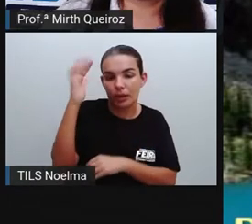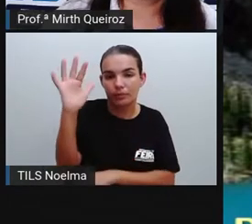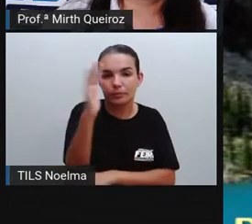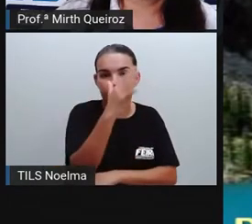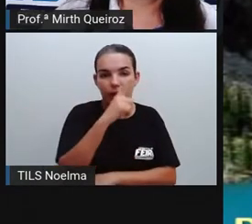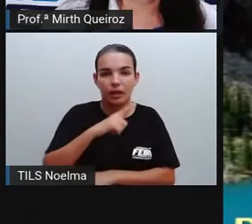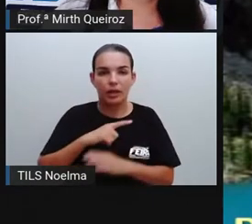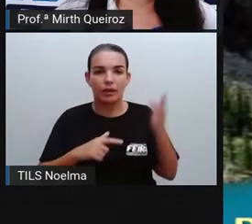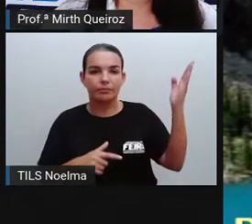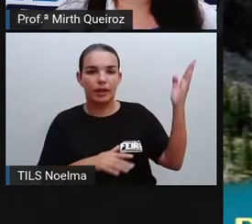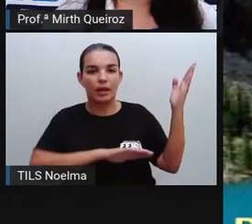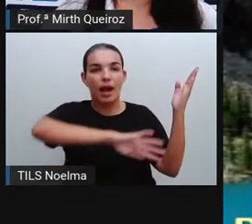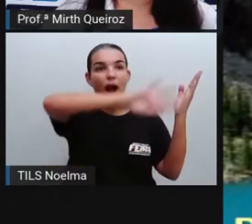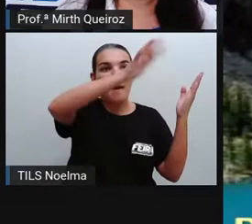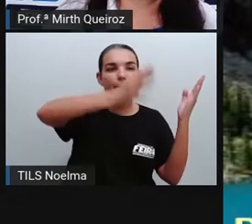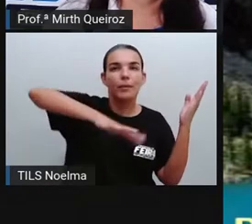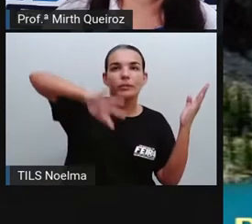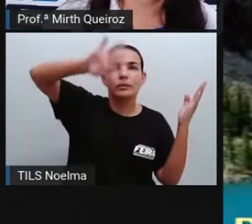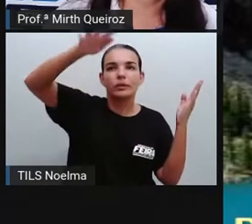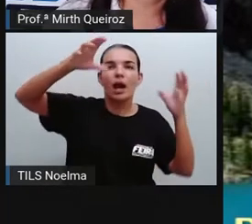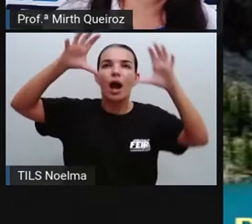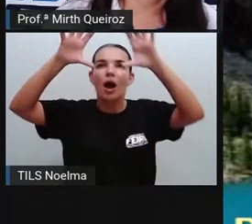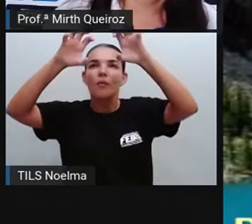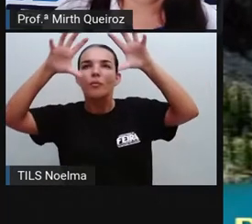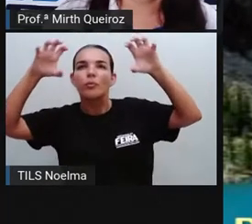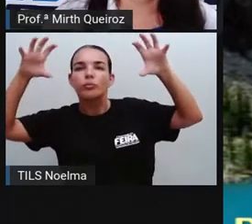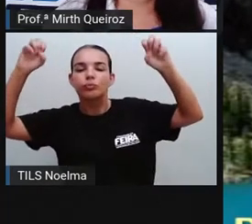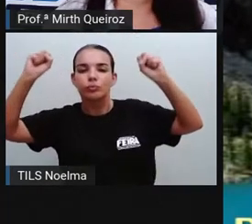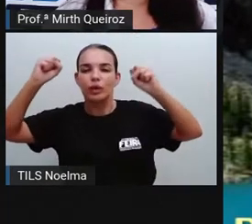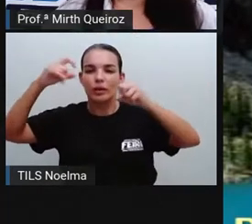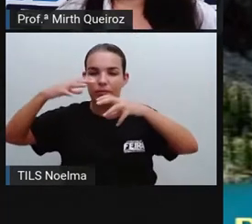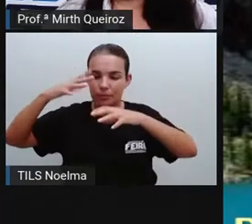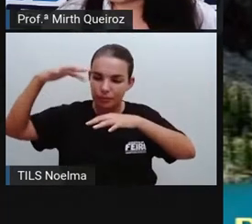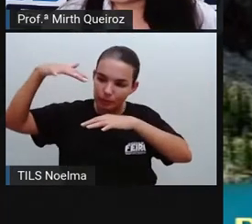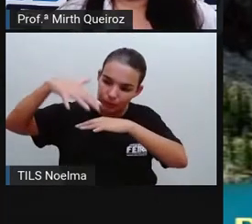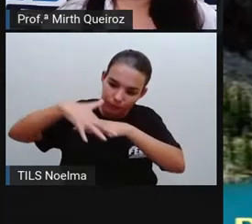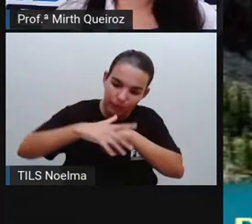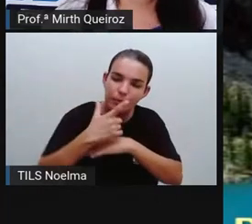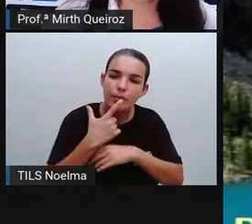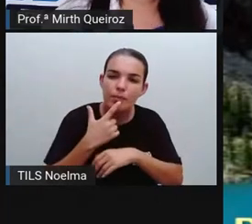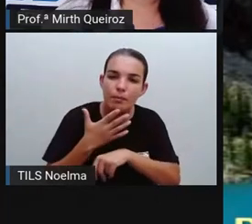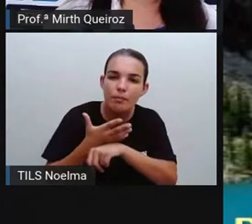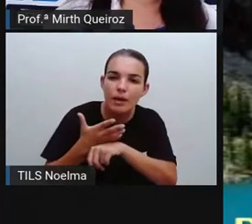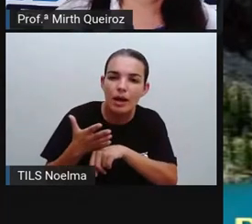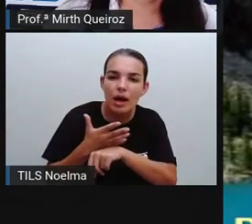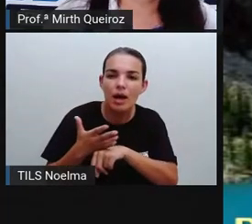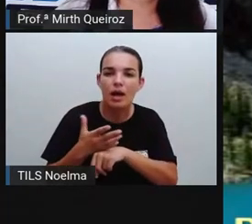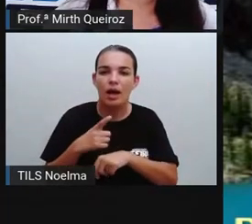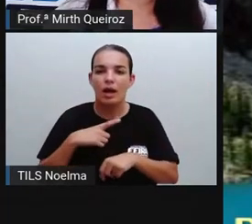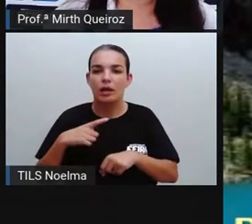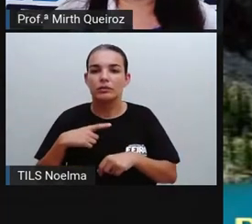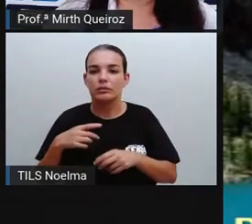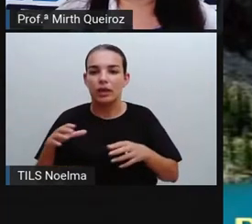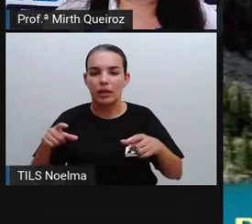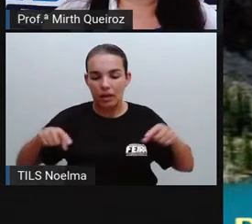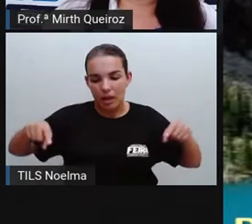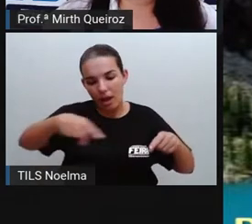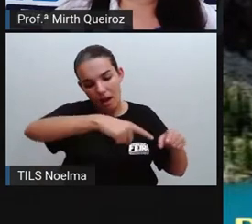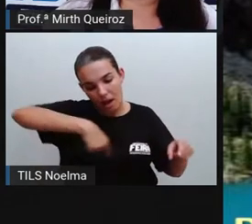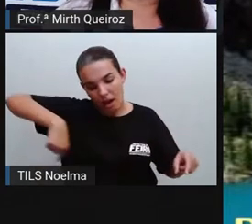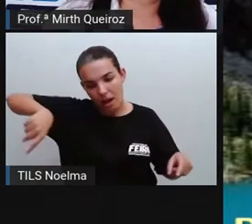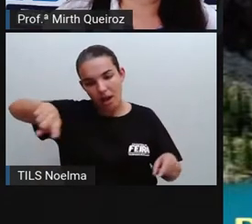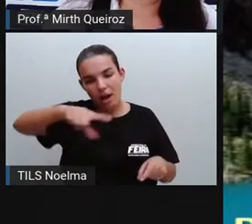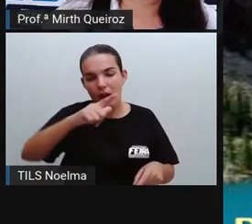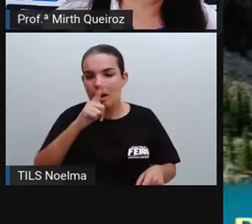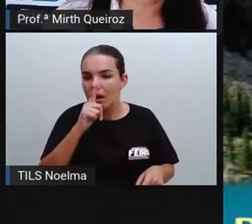montanhas, as nuvens, a neve, a vegetação natural, O lago, a vegetação natural